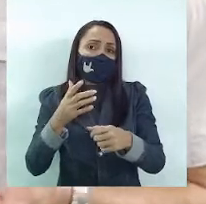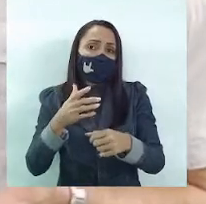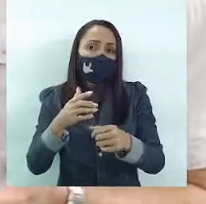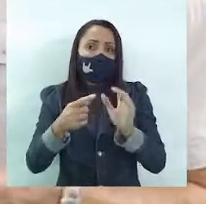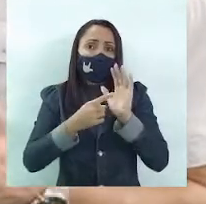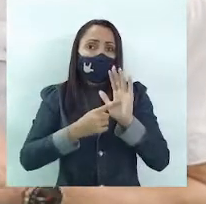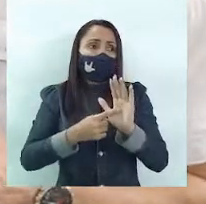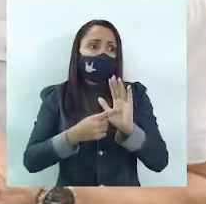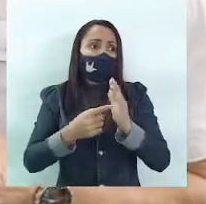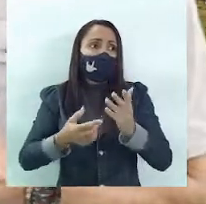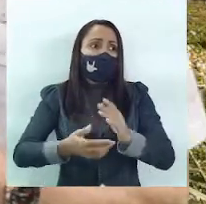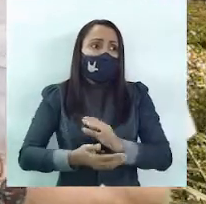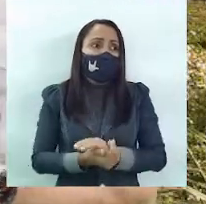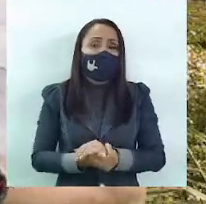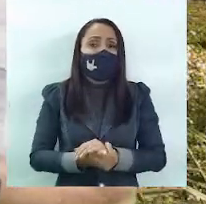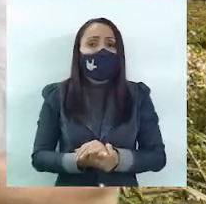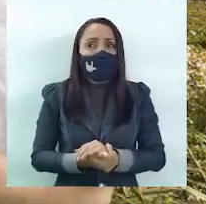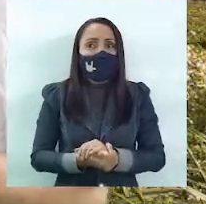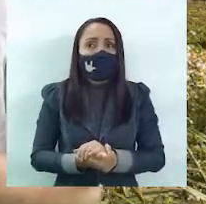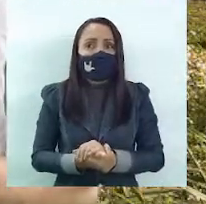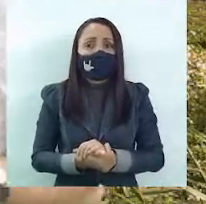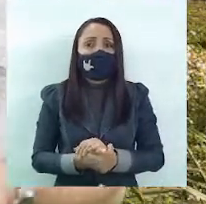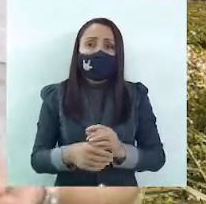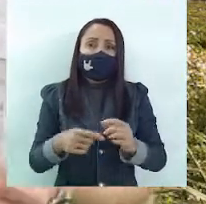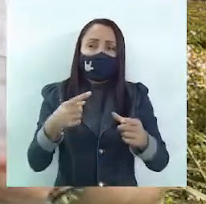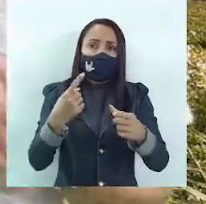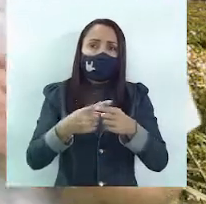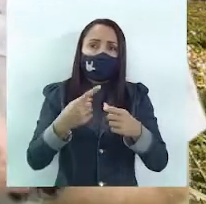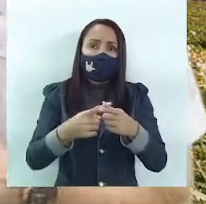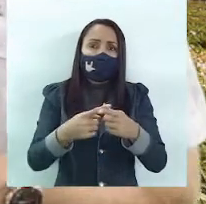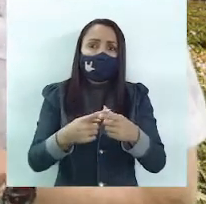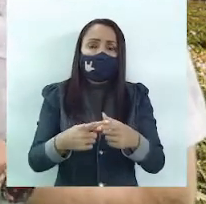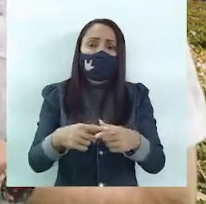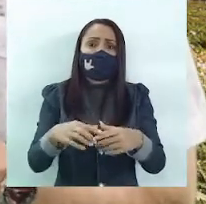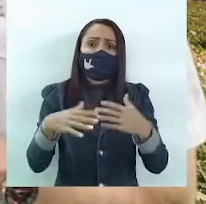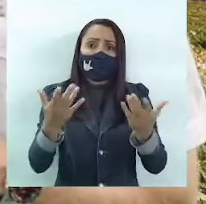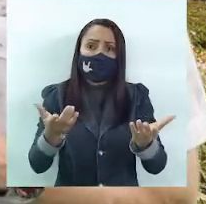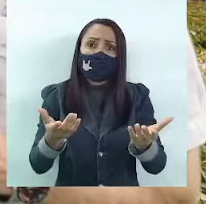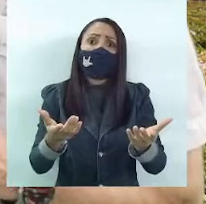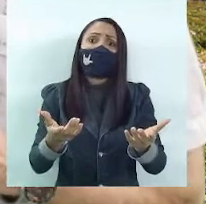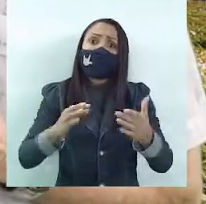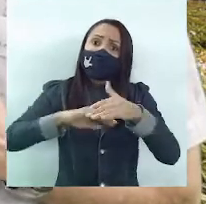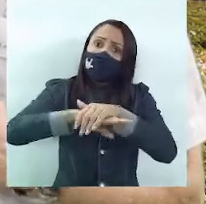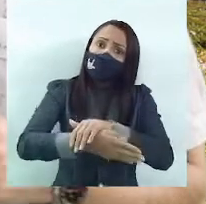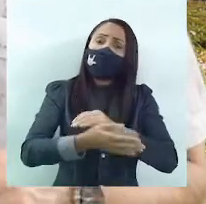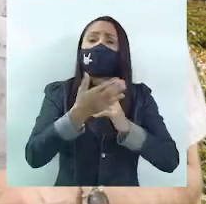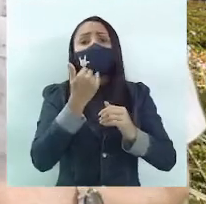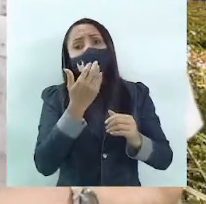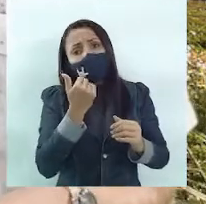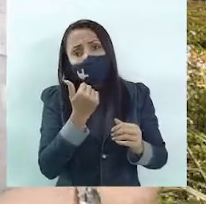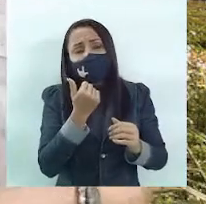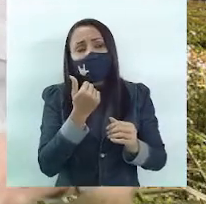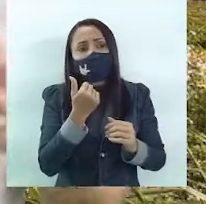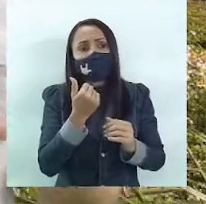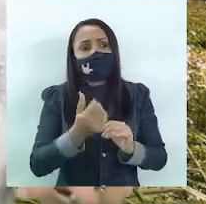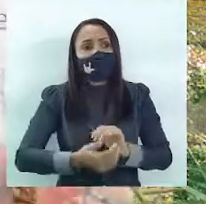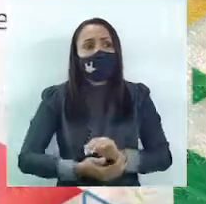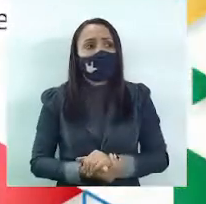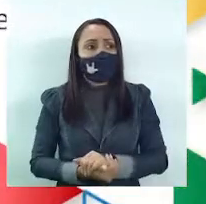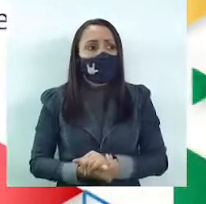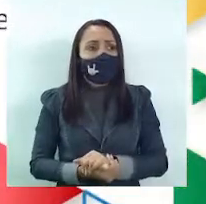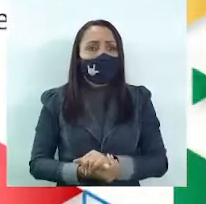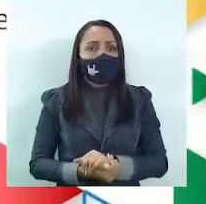mostrando aí na tela, comportamental, porque ela surge a partir dos seus hábitos alimentares, certo? Então, assim, os alimentos